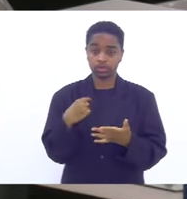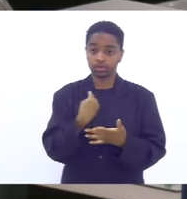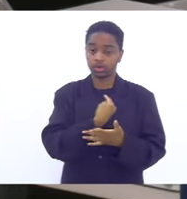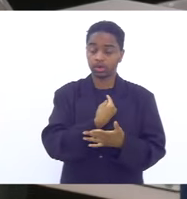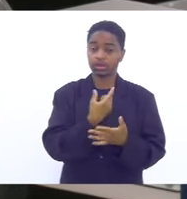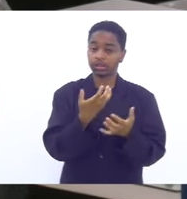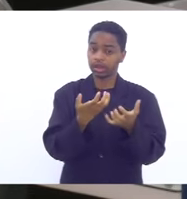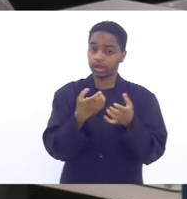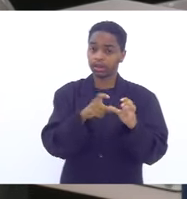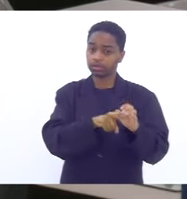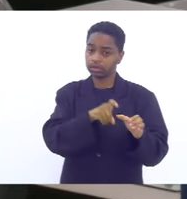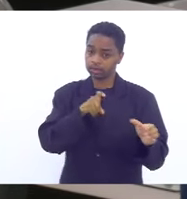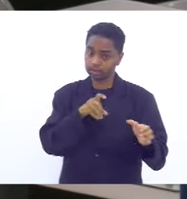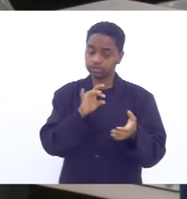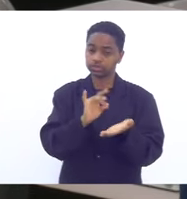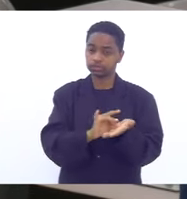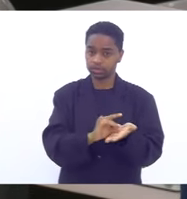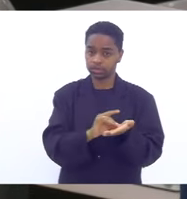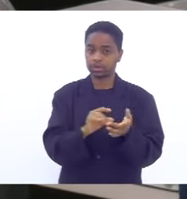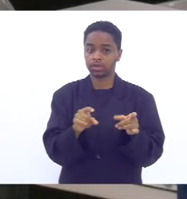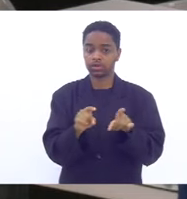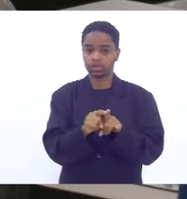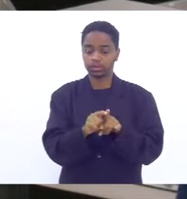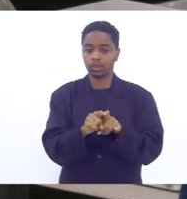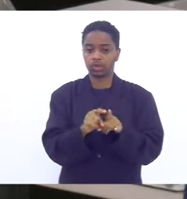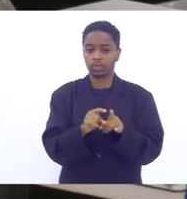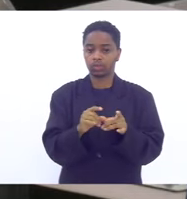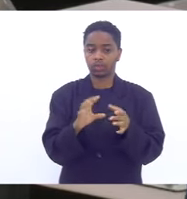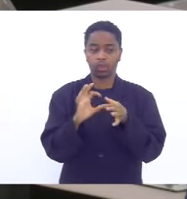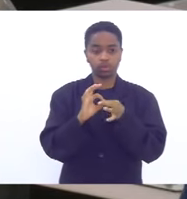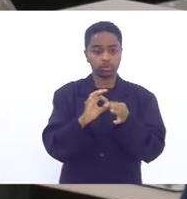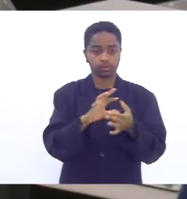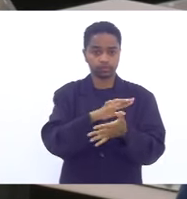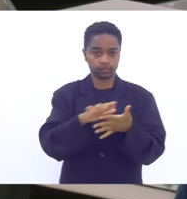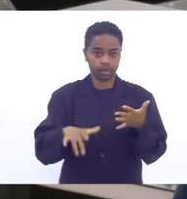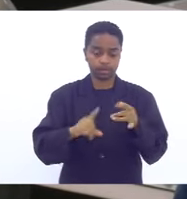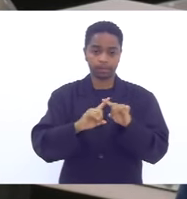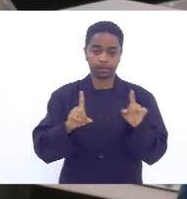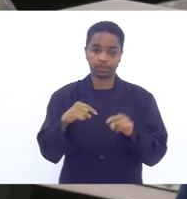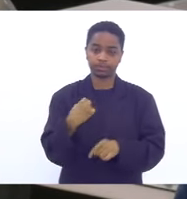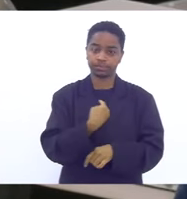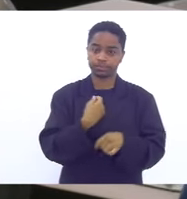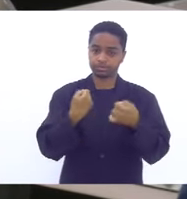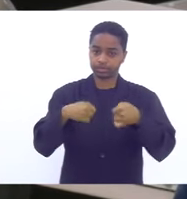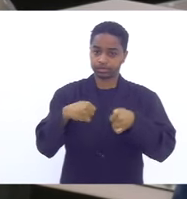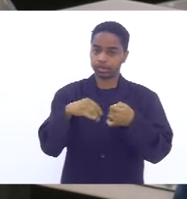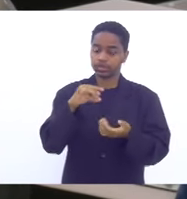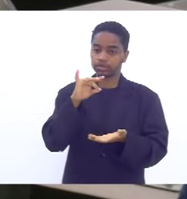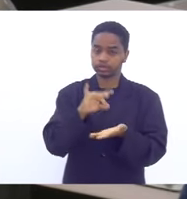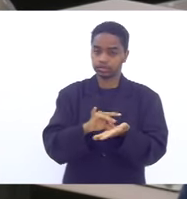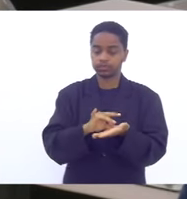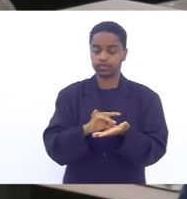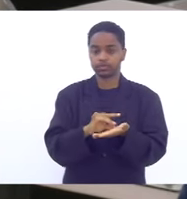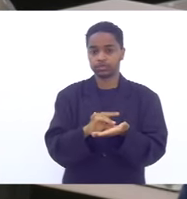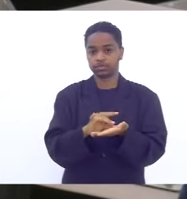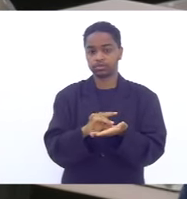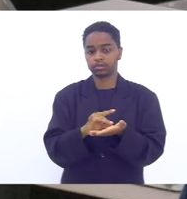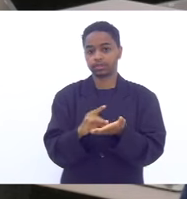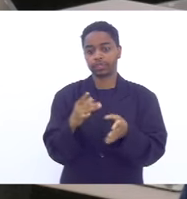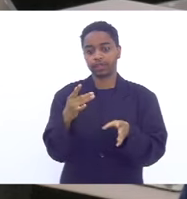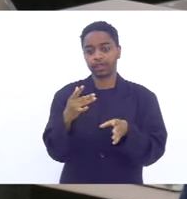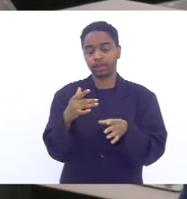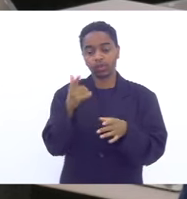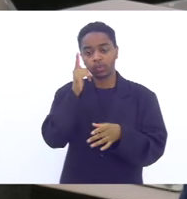quer ser independente, né, em todos os contextos, e precisamos realmente fazer com que a cidade